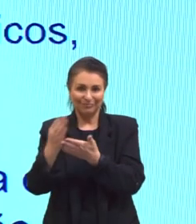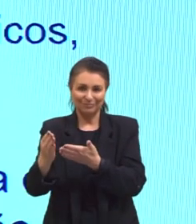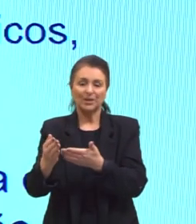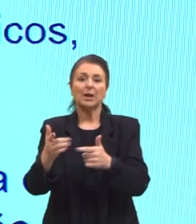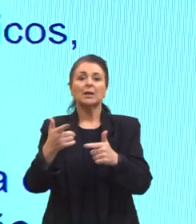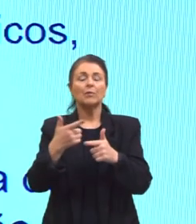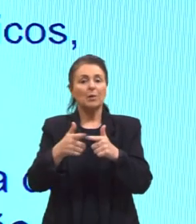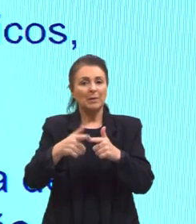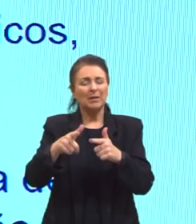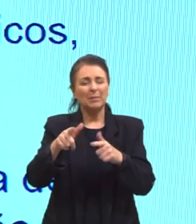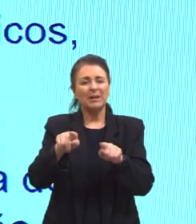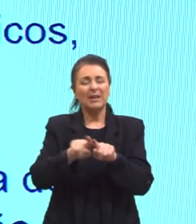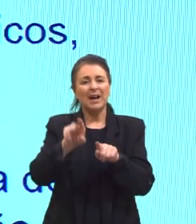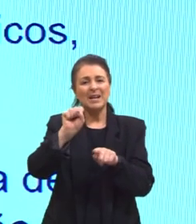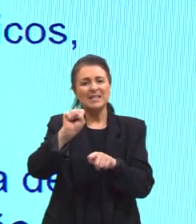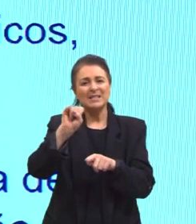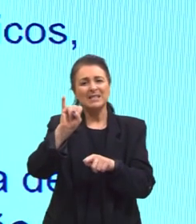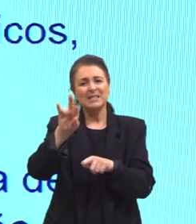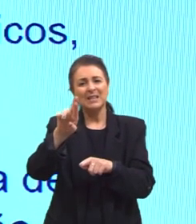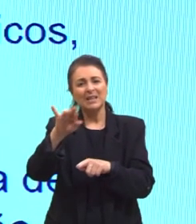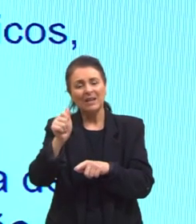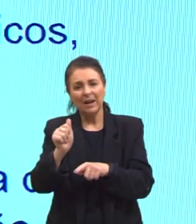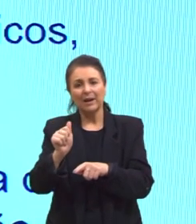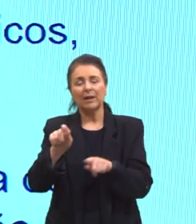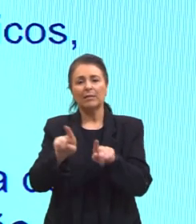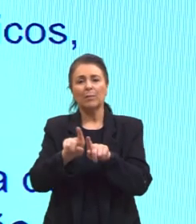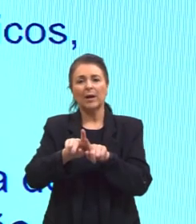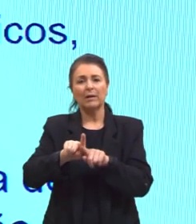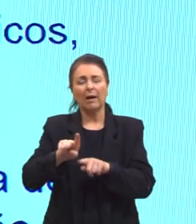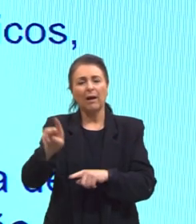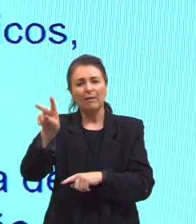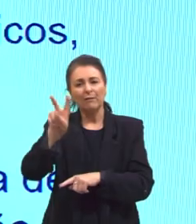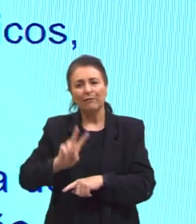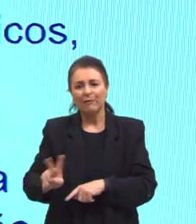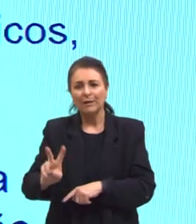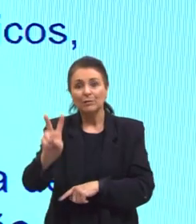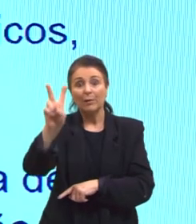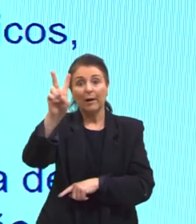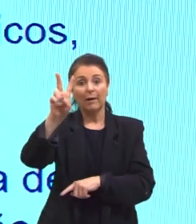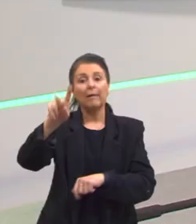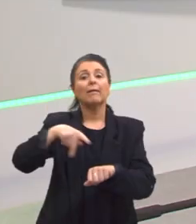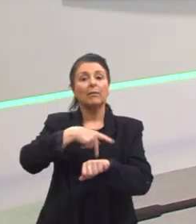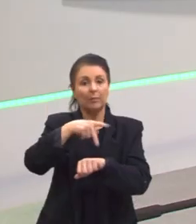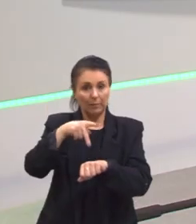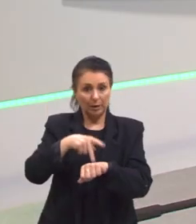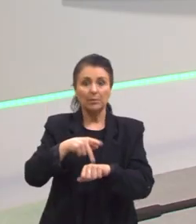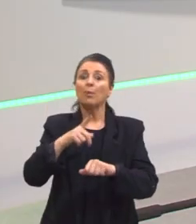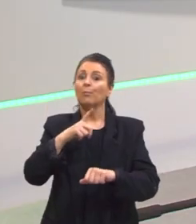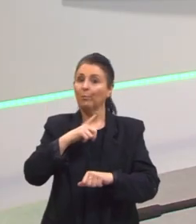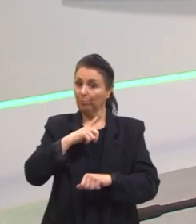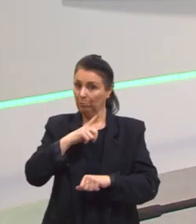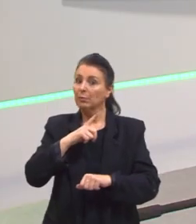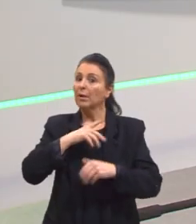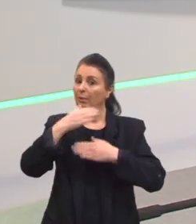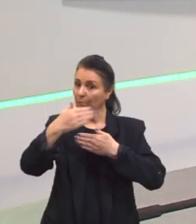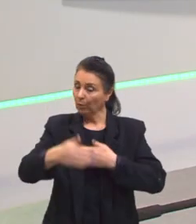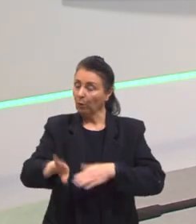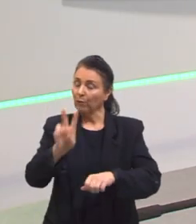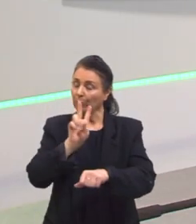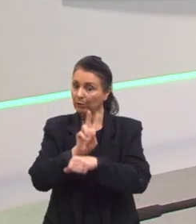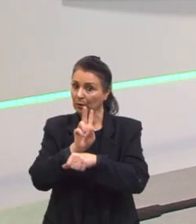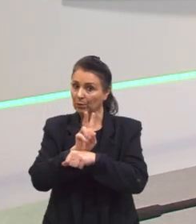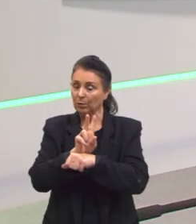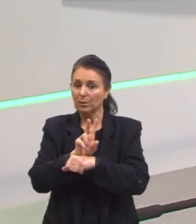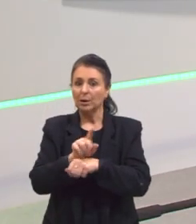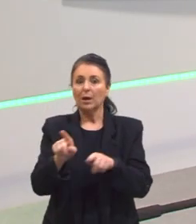problemas da Síria nós tivemos os problemas da Venezuela que também pode aparecer aí na tua provinha tá aí eu trago para vocês justamente